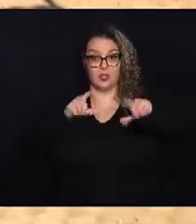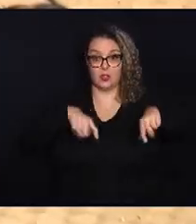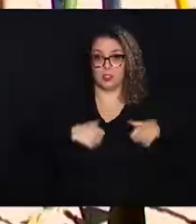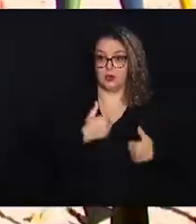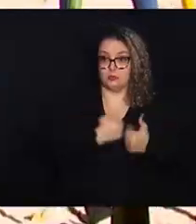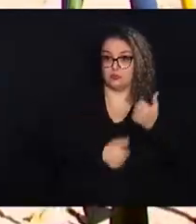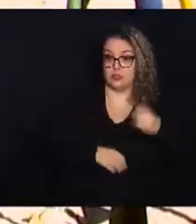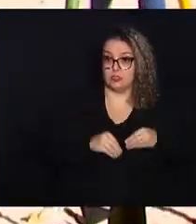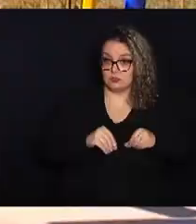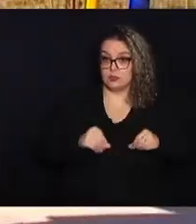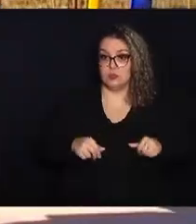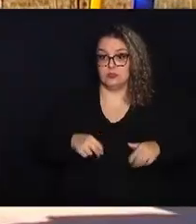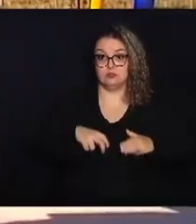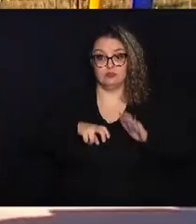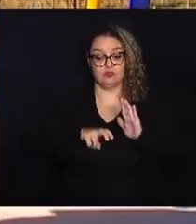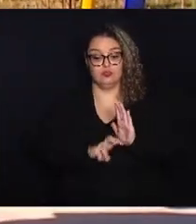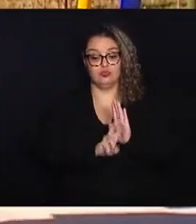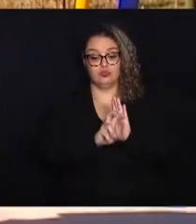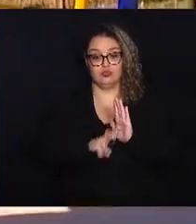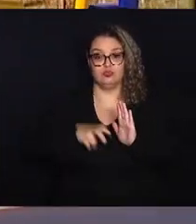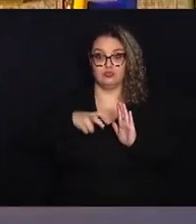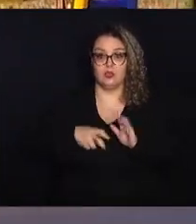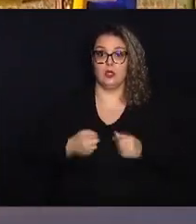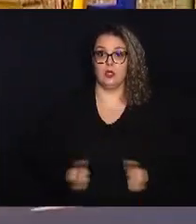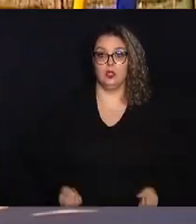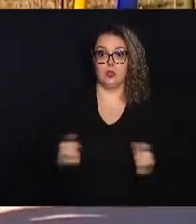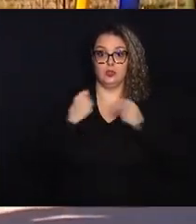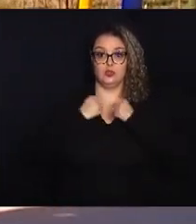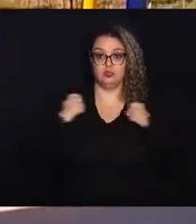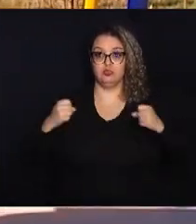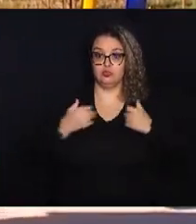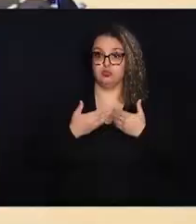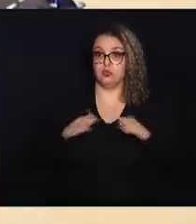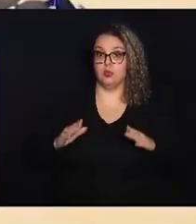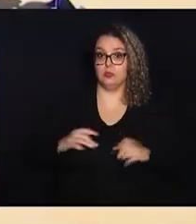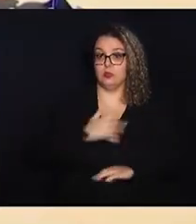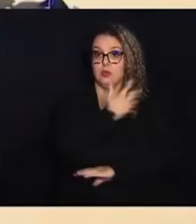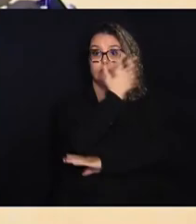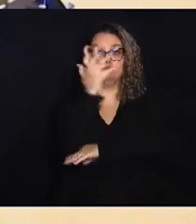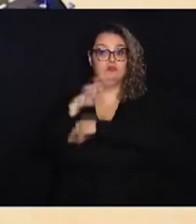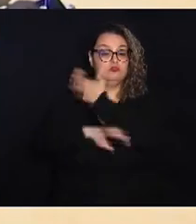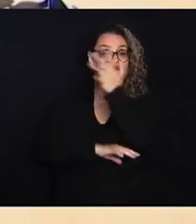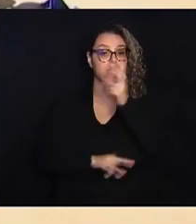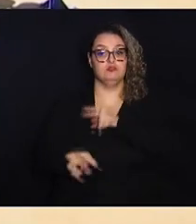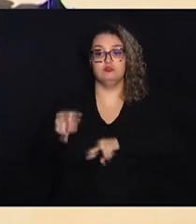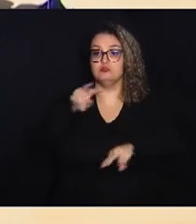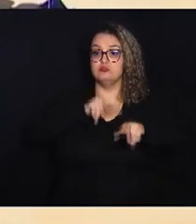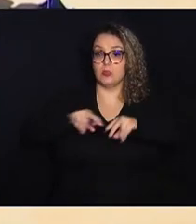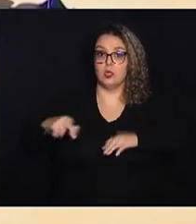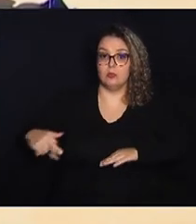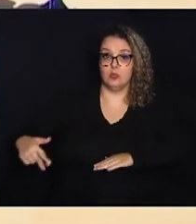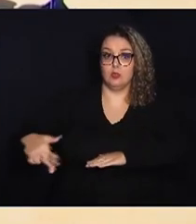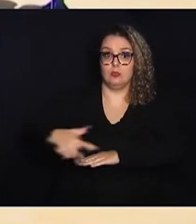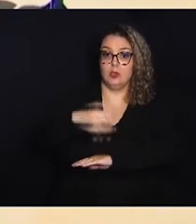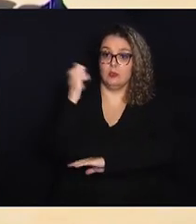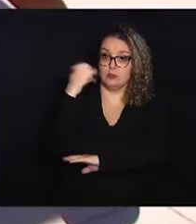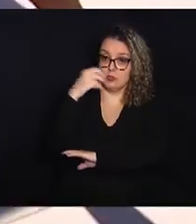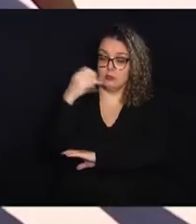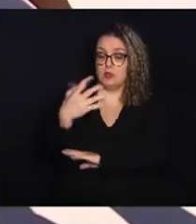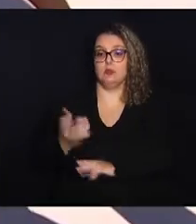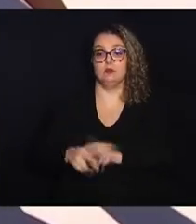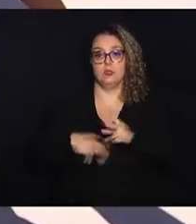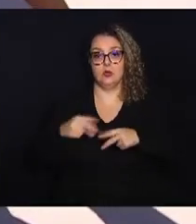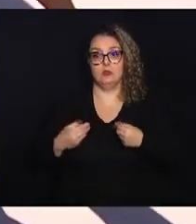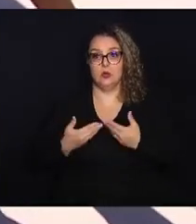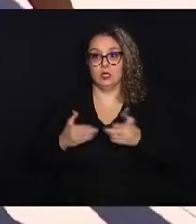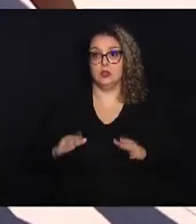de areia, playground, academia ao ar livre, paisagismo, pista de caminhada com iluminação. A inauguração